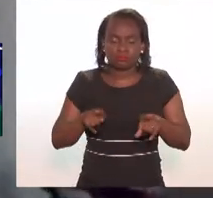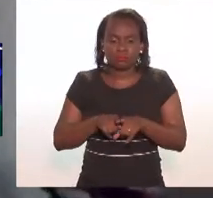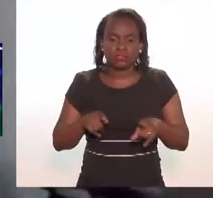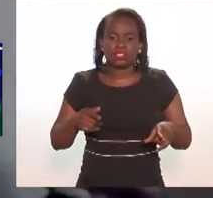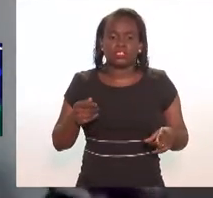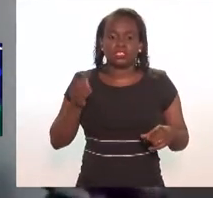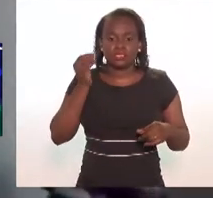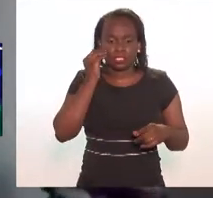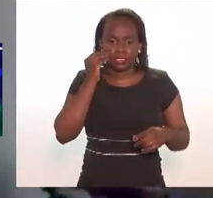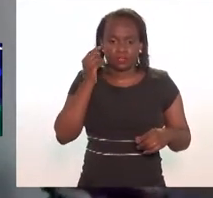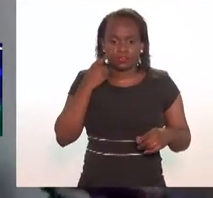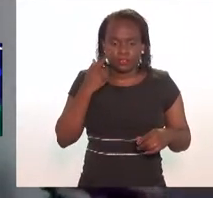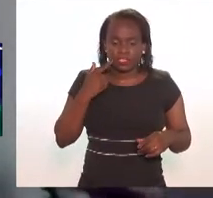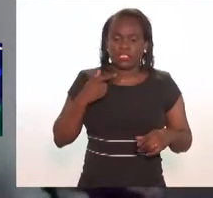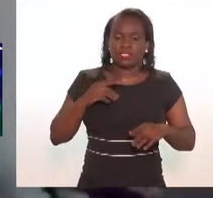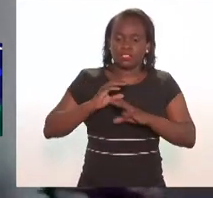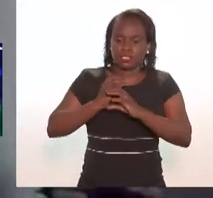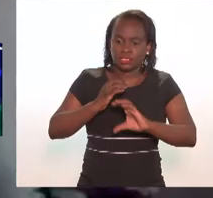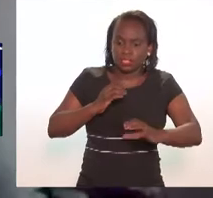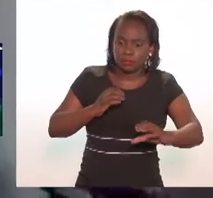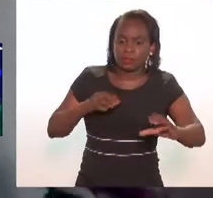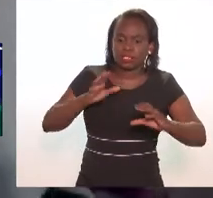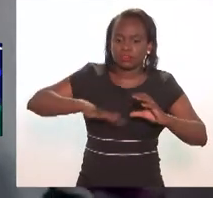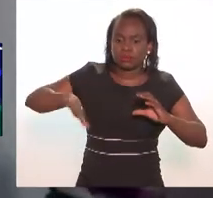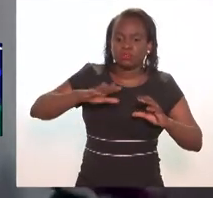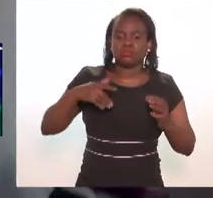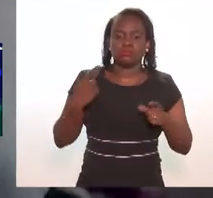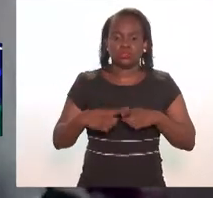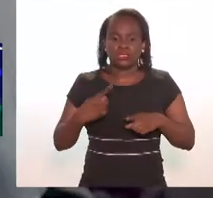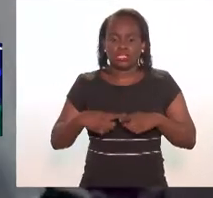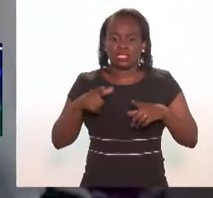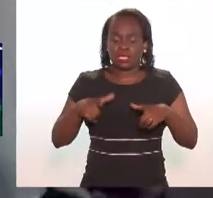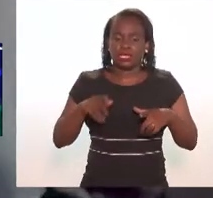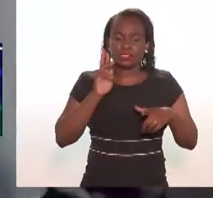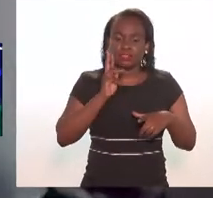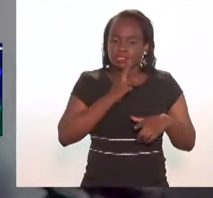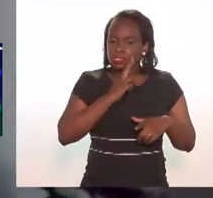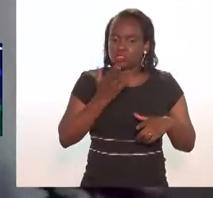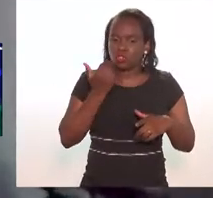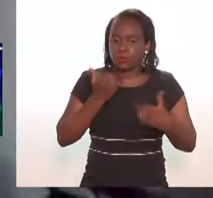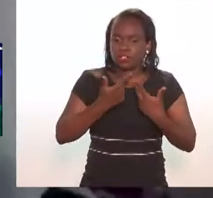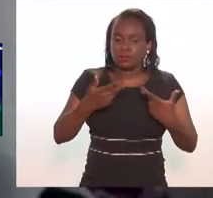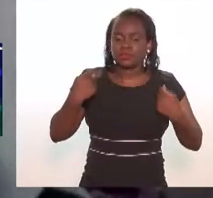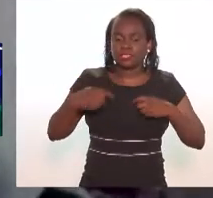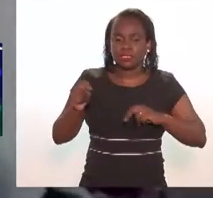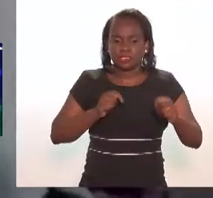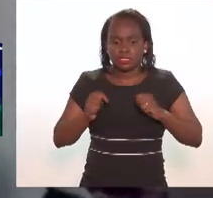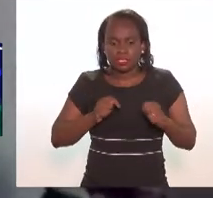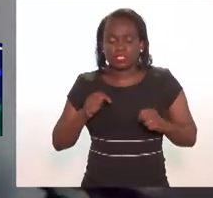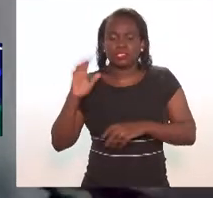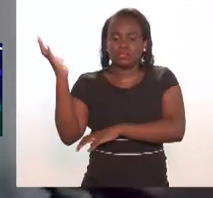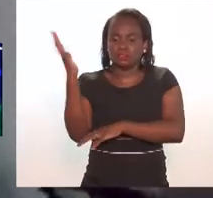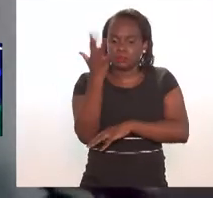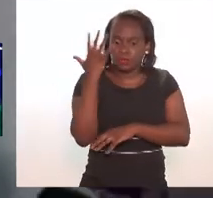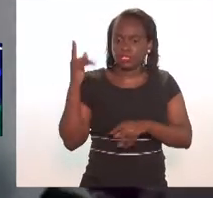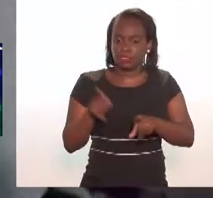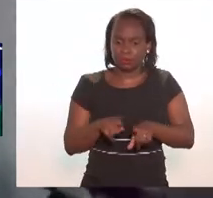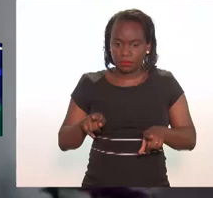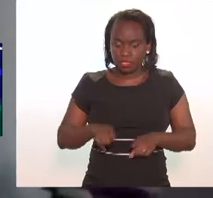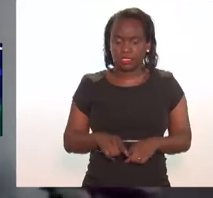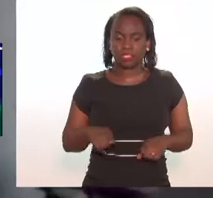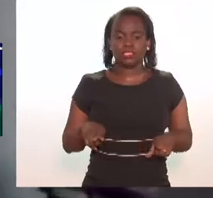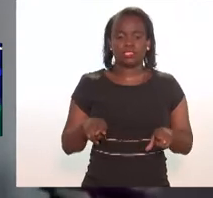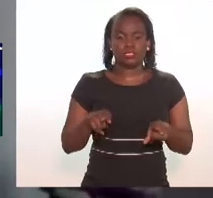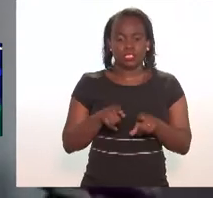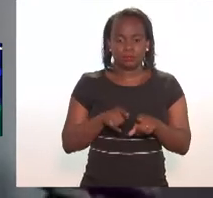tentar resolver a questão do saneamento básico também daquele município, já que é um polo gastronômico, temos que preservar a questão do meio ambiente. Tem que ter uma